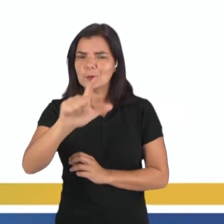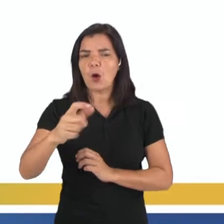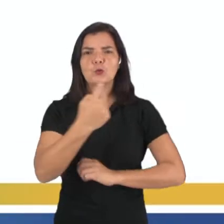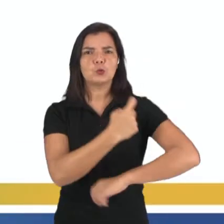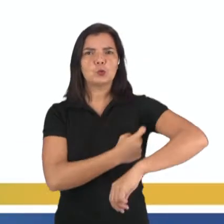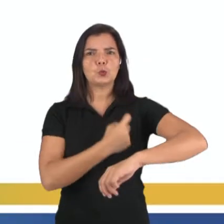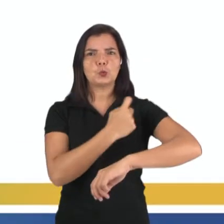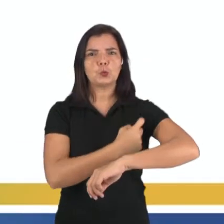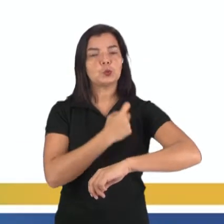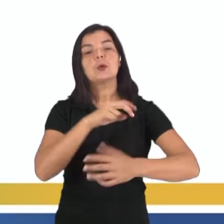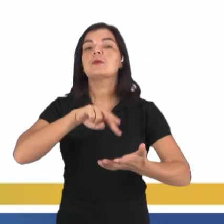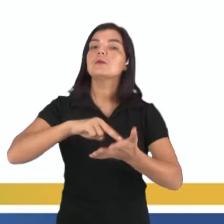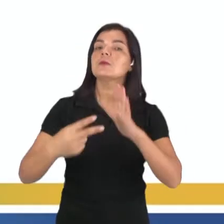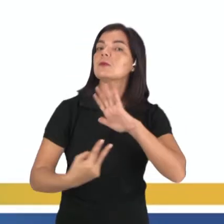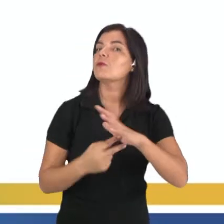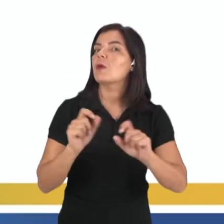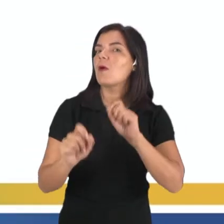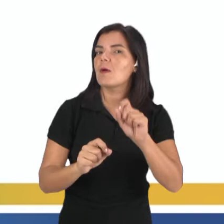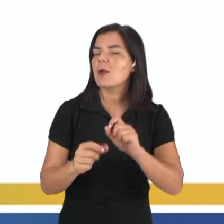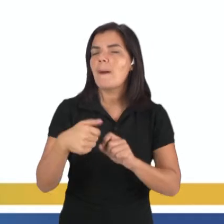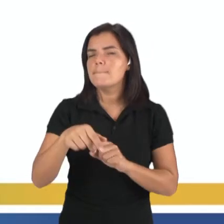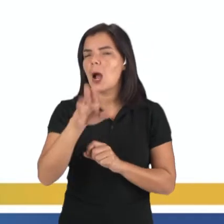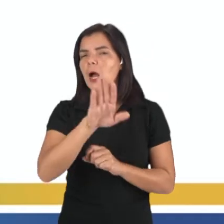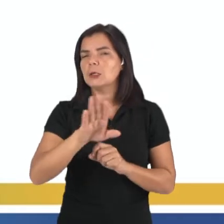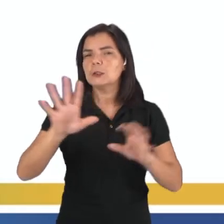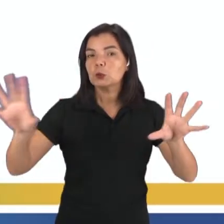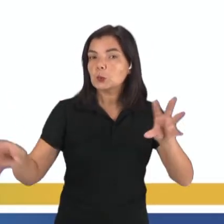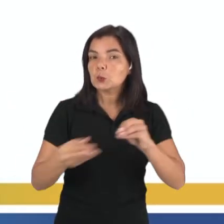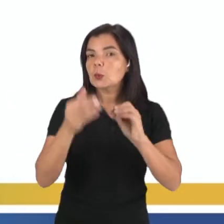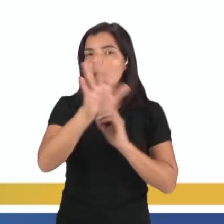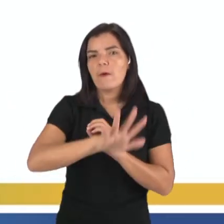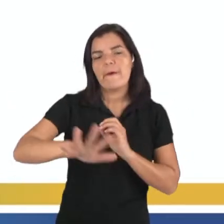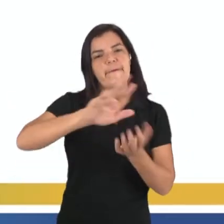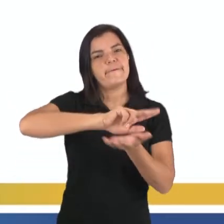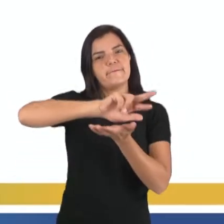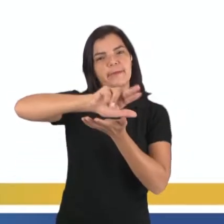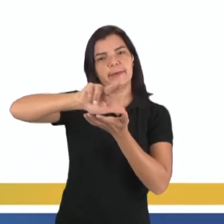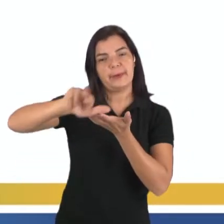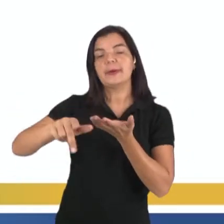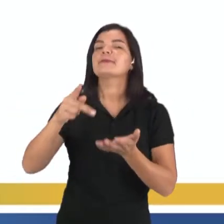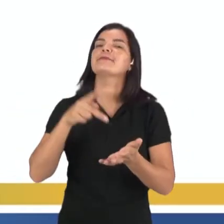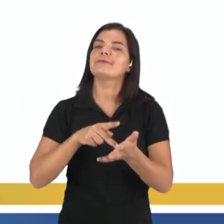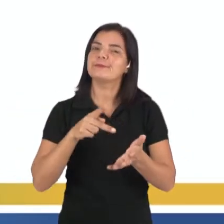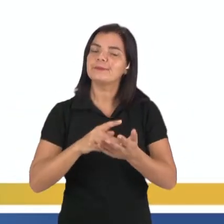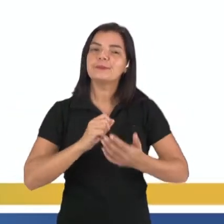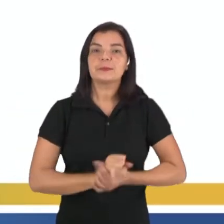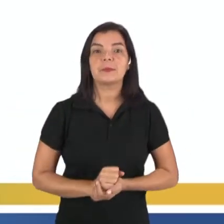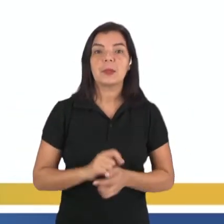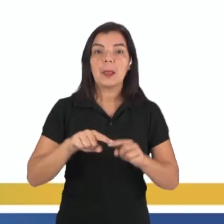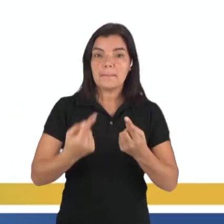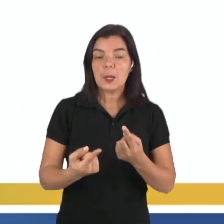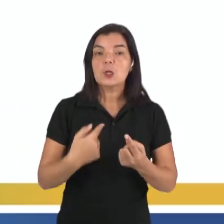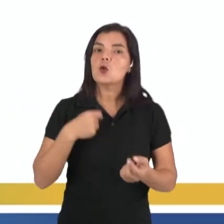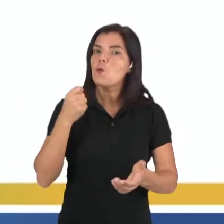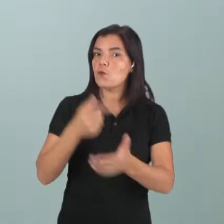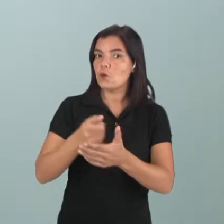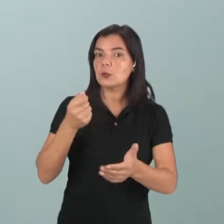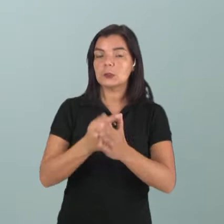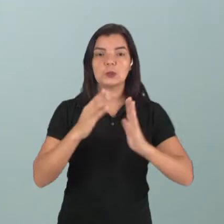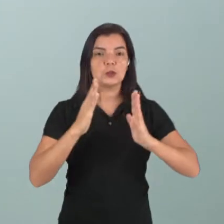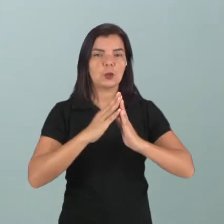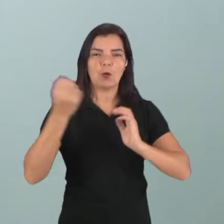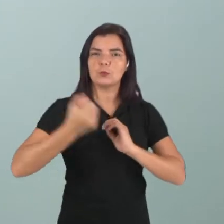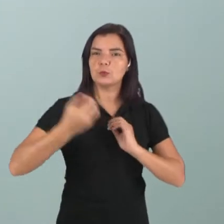restritiva, quer dizer que o aerosol é um termo mais genérico, mais amplo, tem vários. É isso mesmo, gente. Aquele produto que você compra, chega em